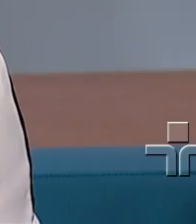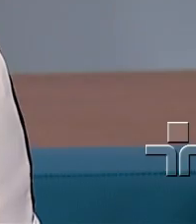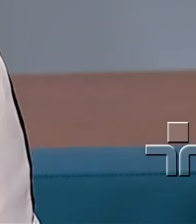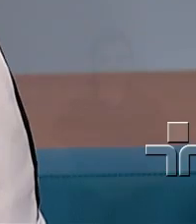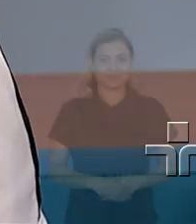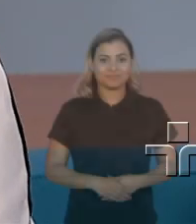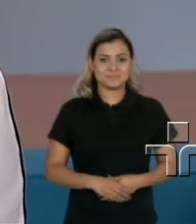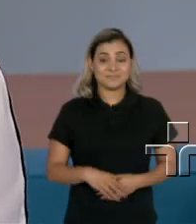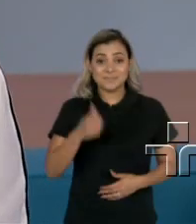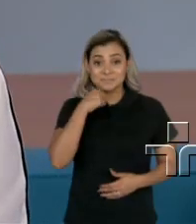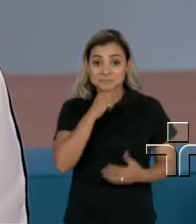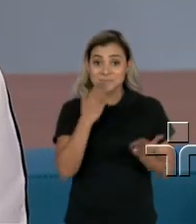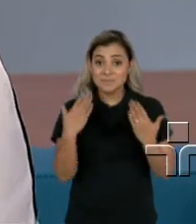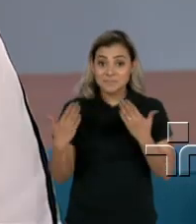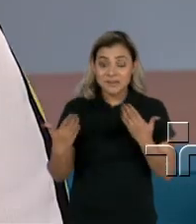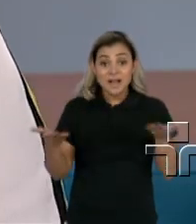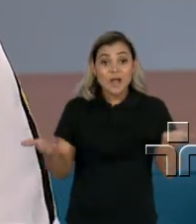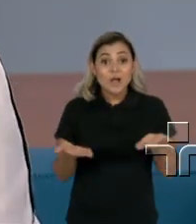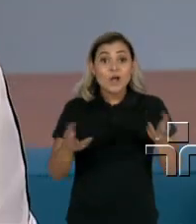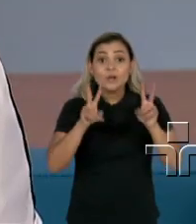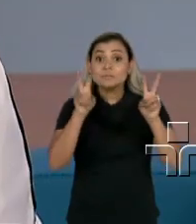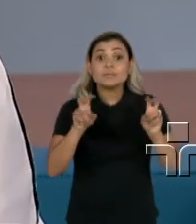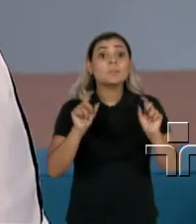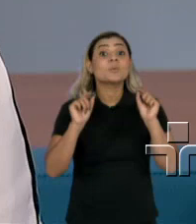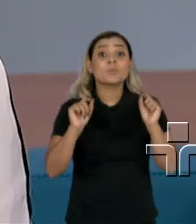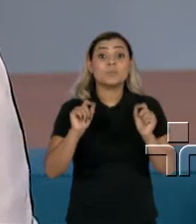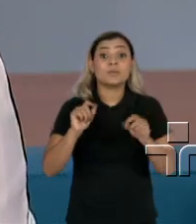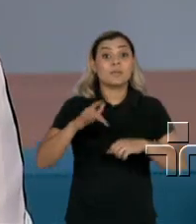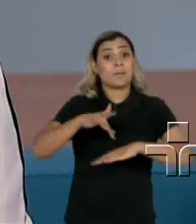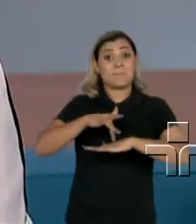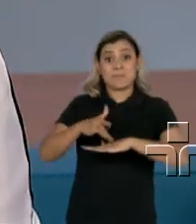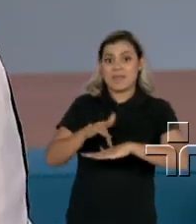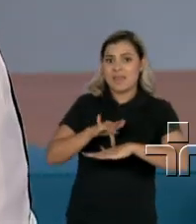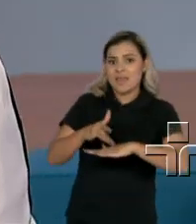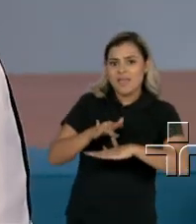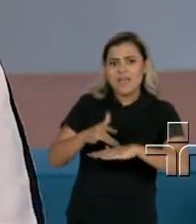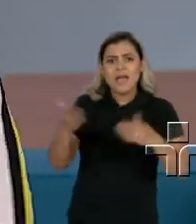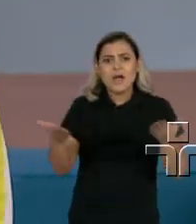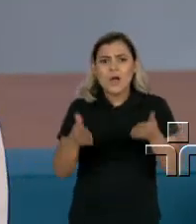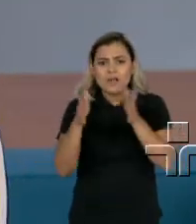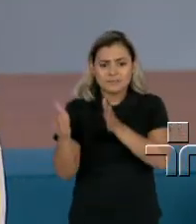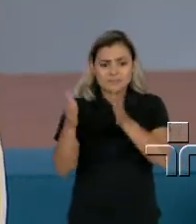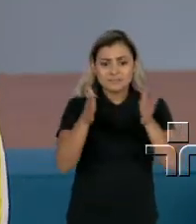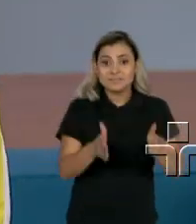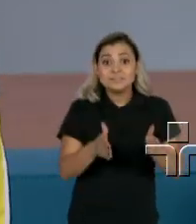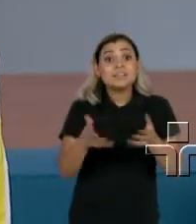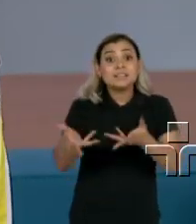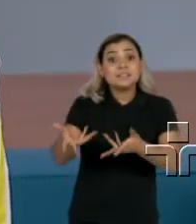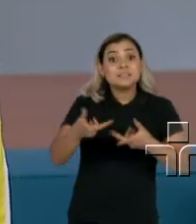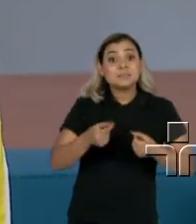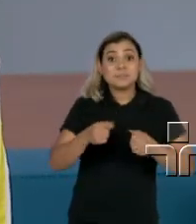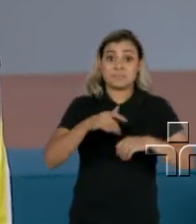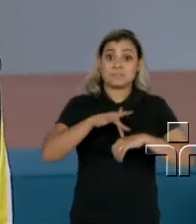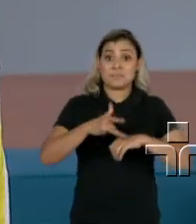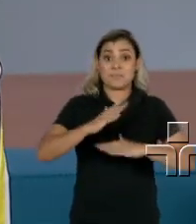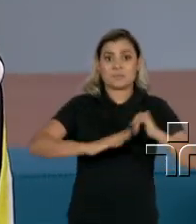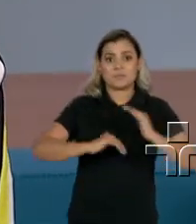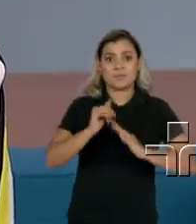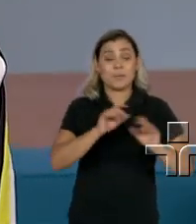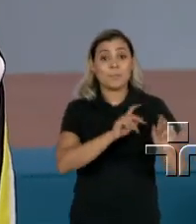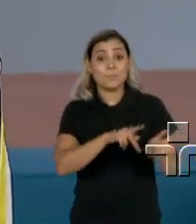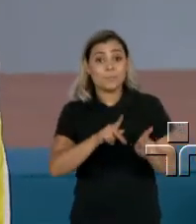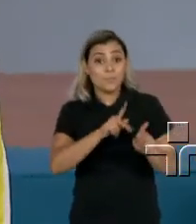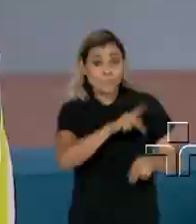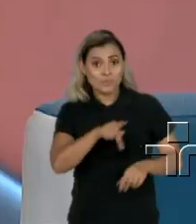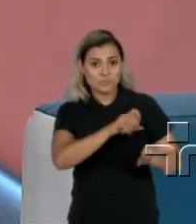este é o papo de mãe e estamos falando sobre balé neste bloco a gente recebe o bailarino e professor de balé